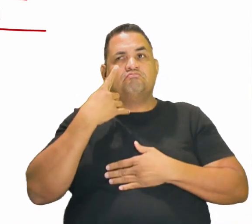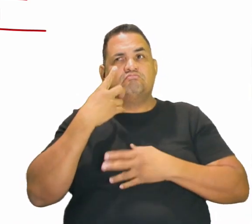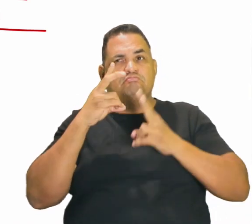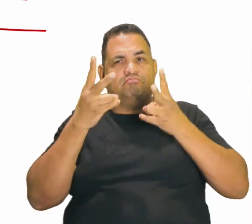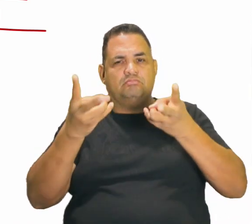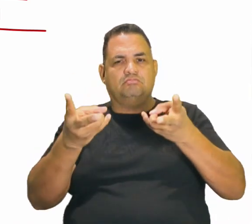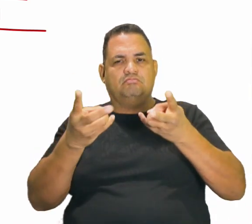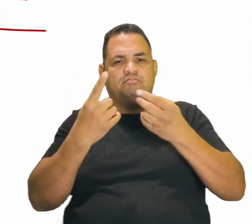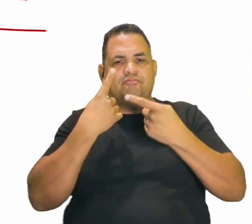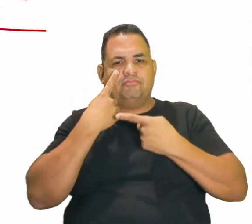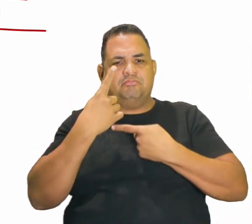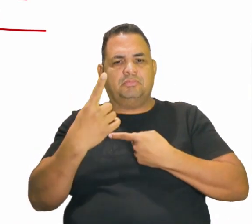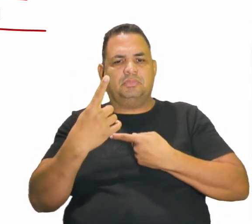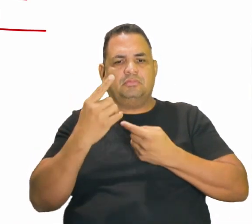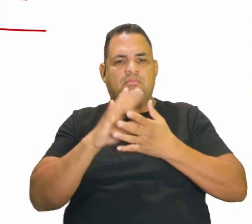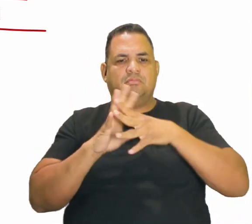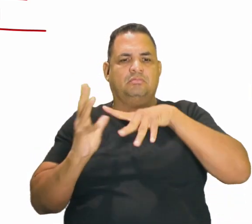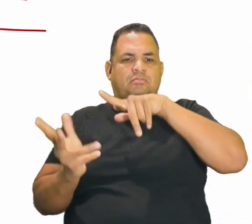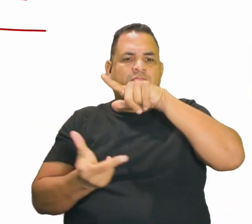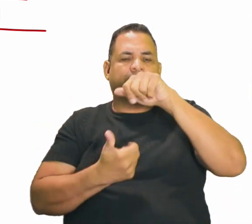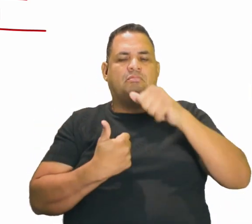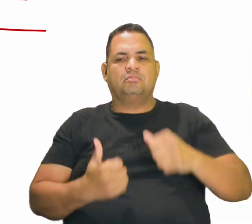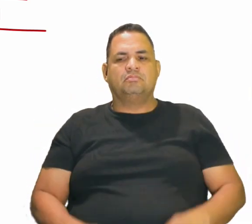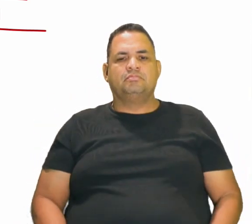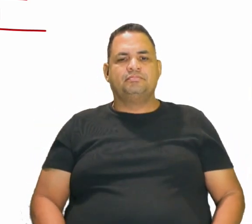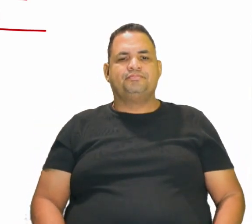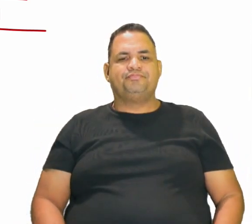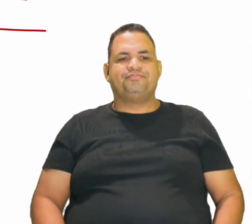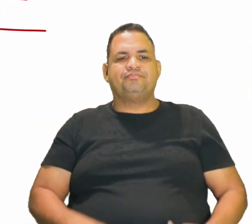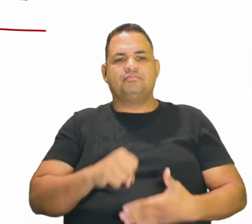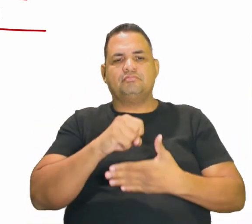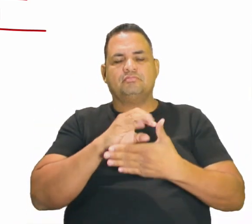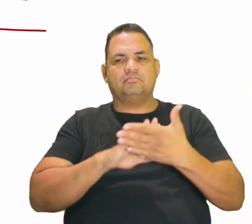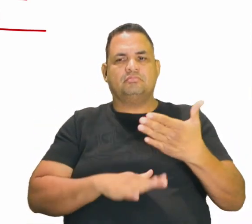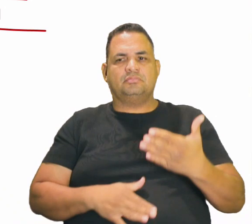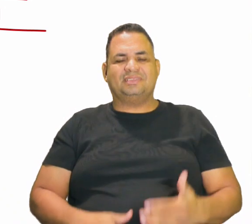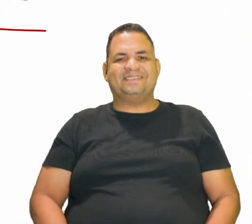expressar-se no mundo essa questão aqui mais